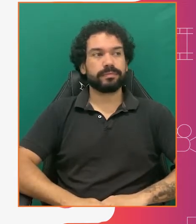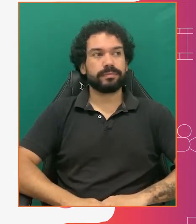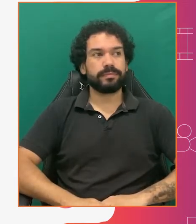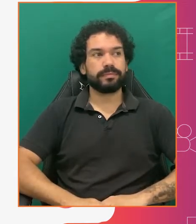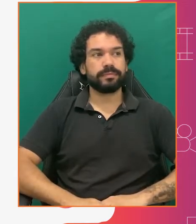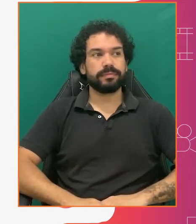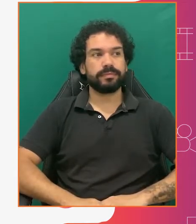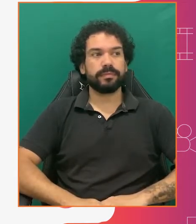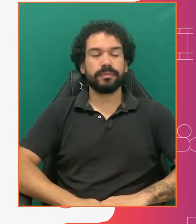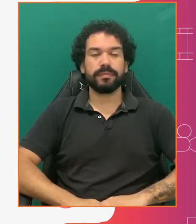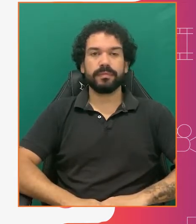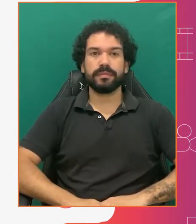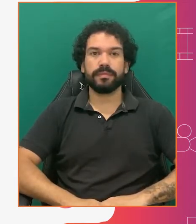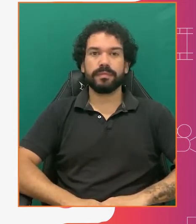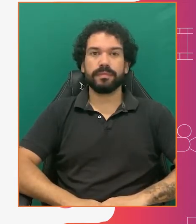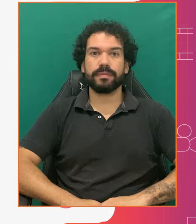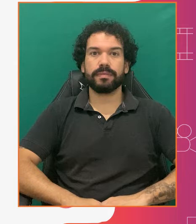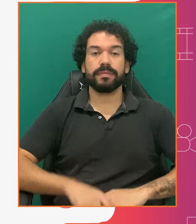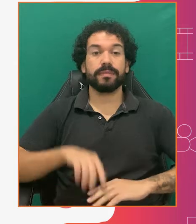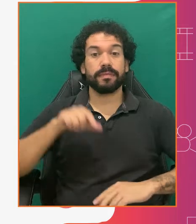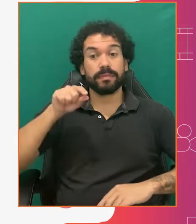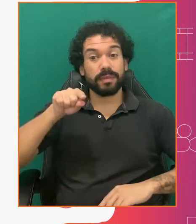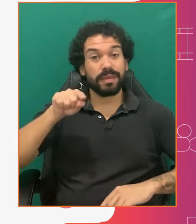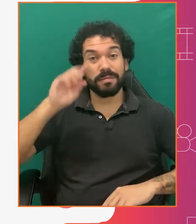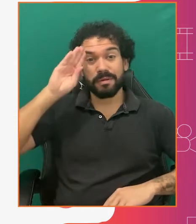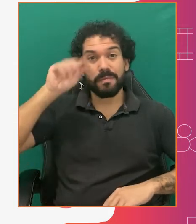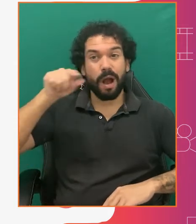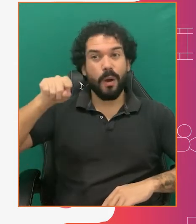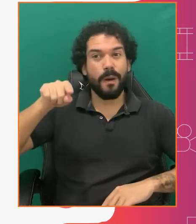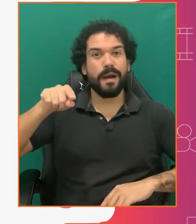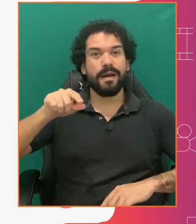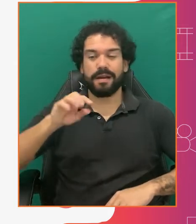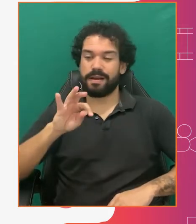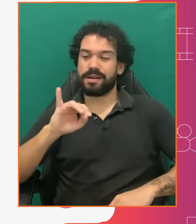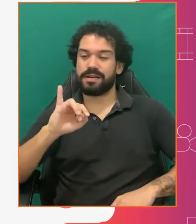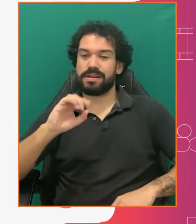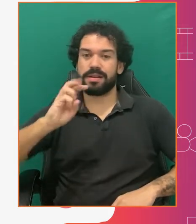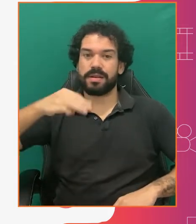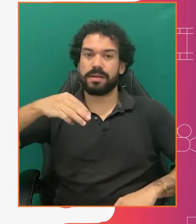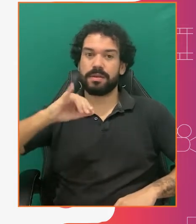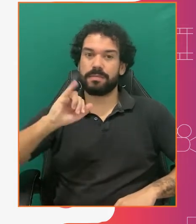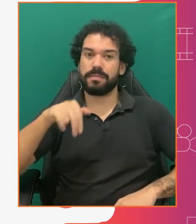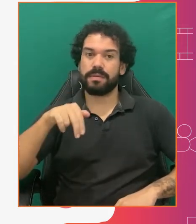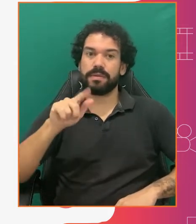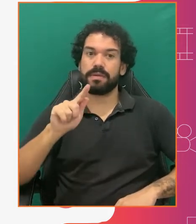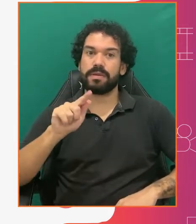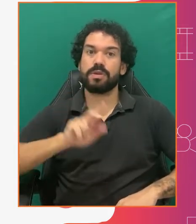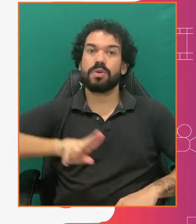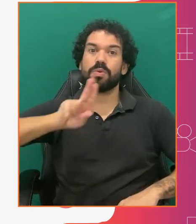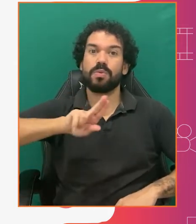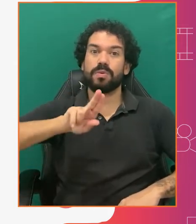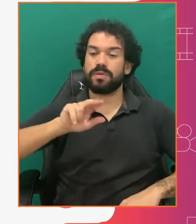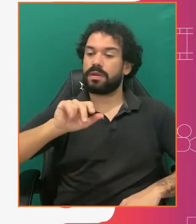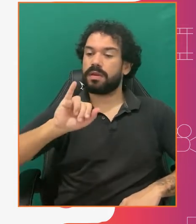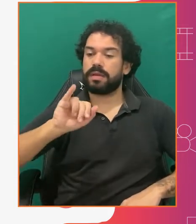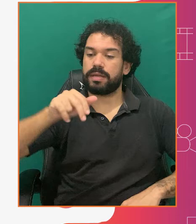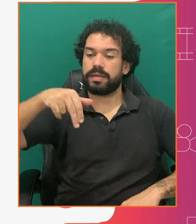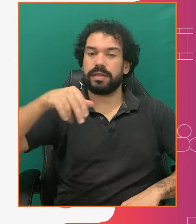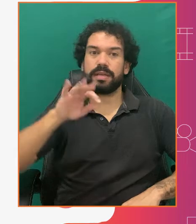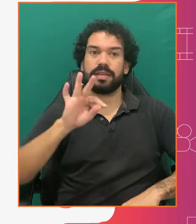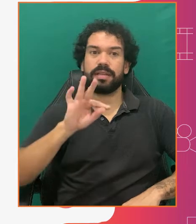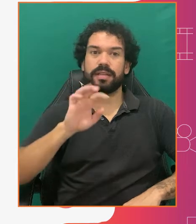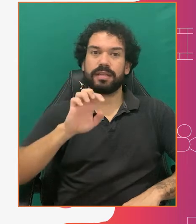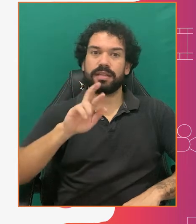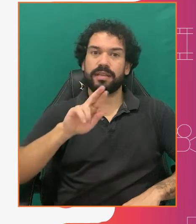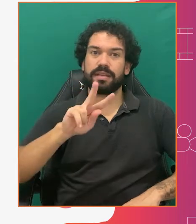E é principalmente no princípio do timing que se estuda a chave de intervalação,